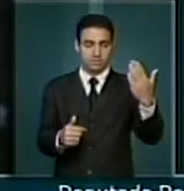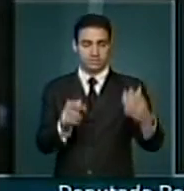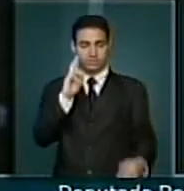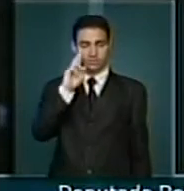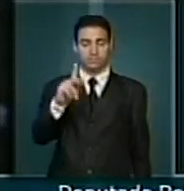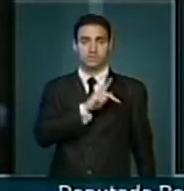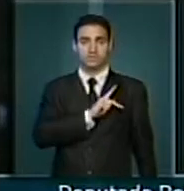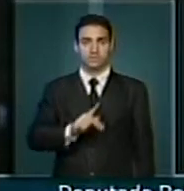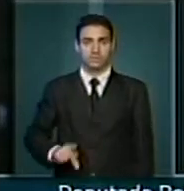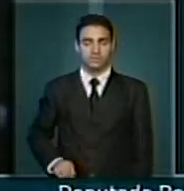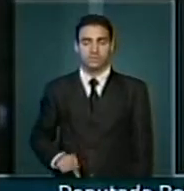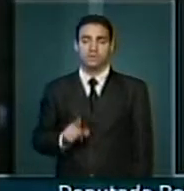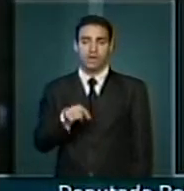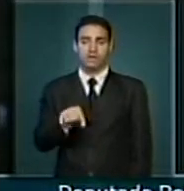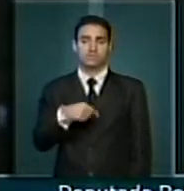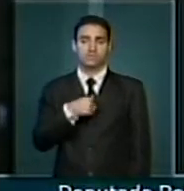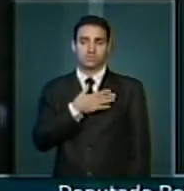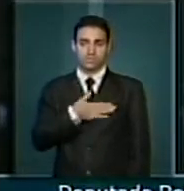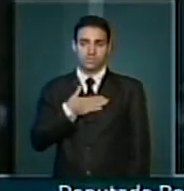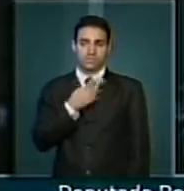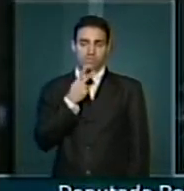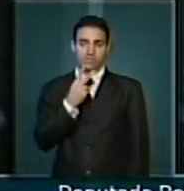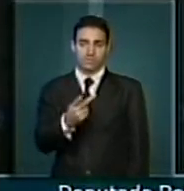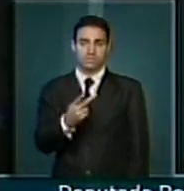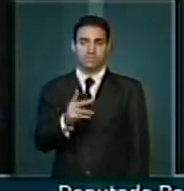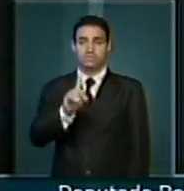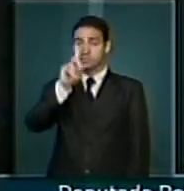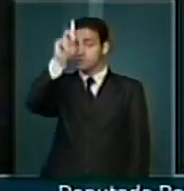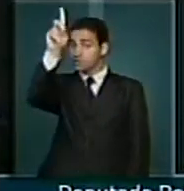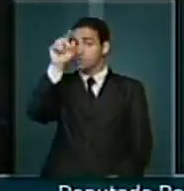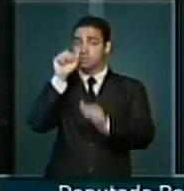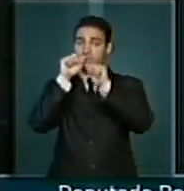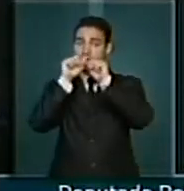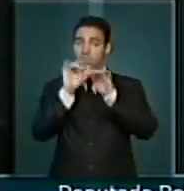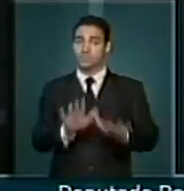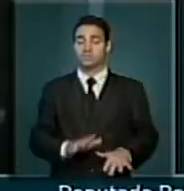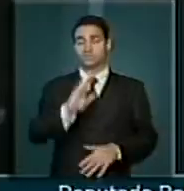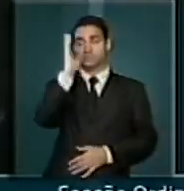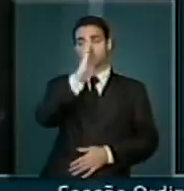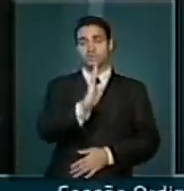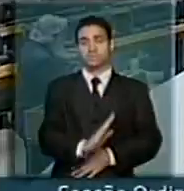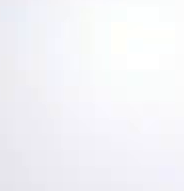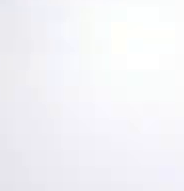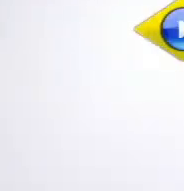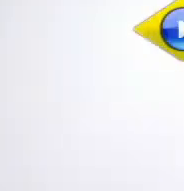senhor presidente. Era o que eu tinha a dizer. Que Deus abençoe o Brasil.